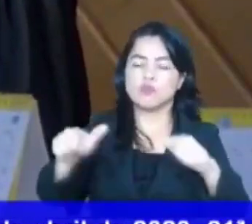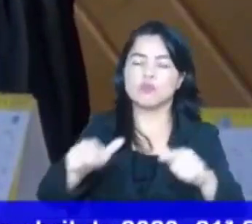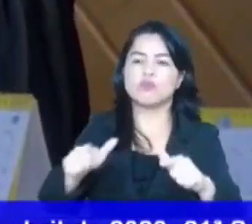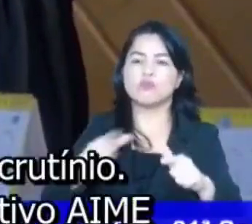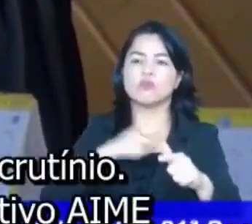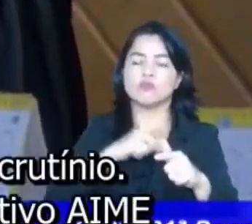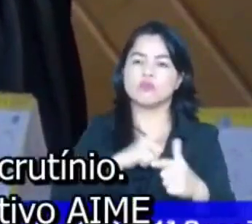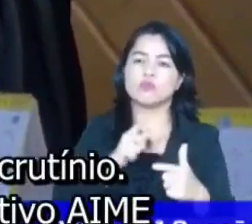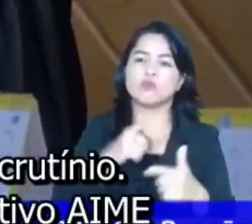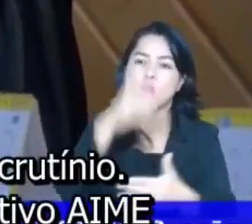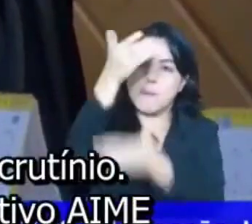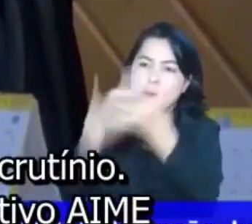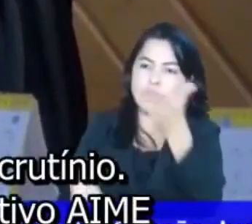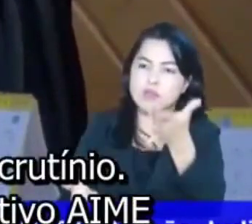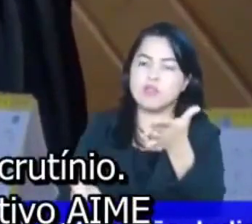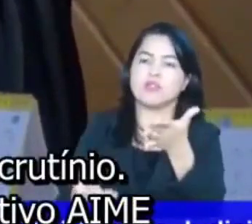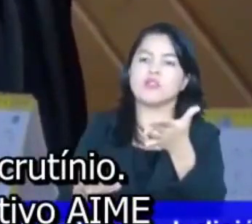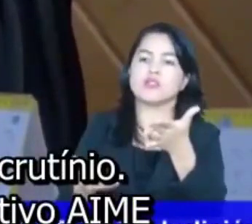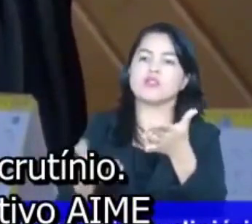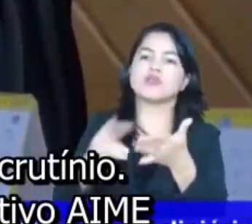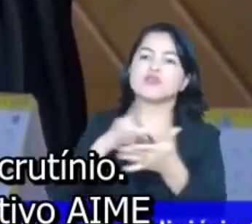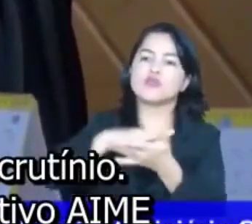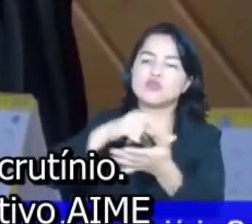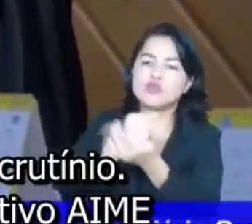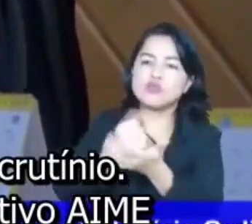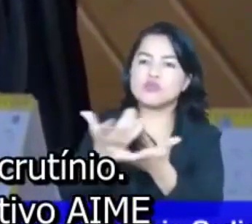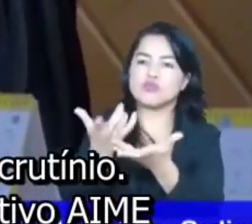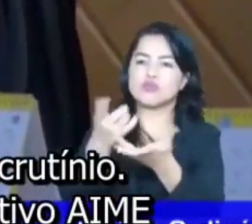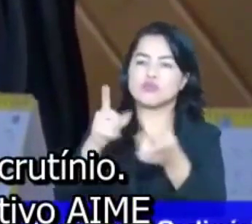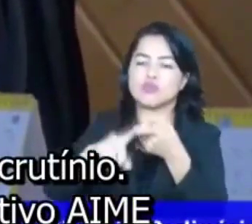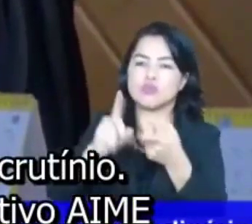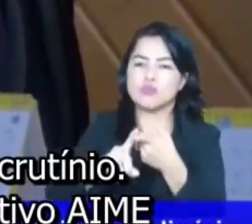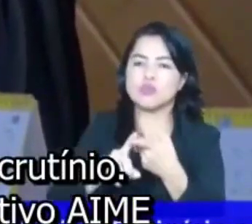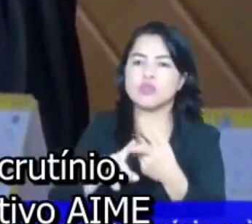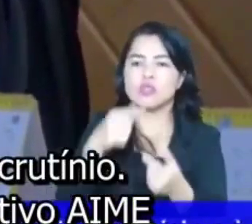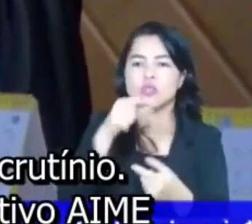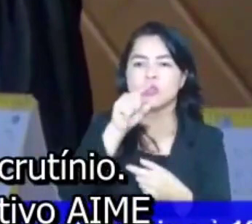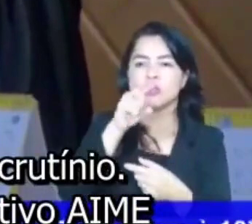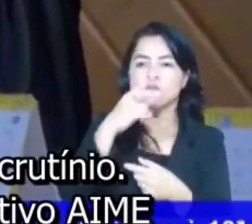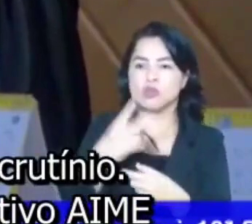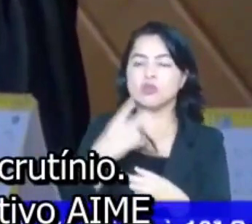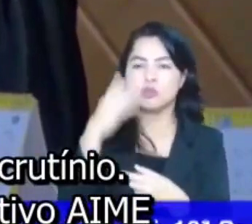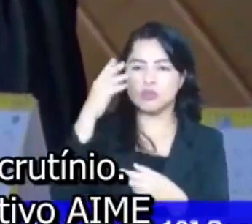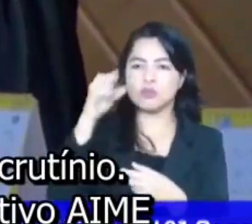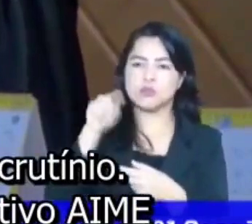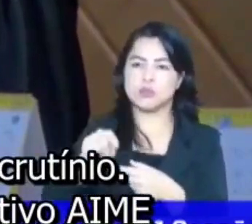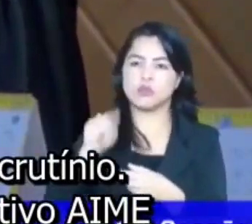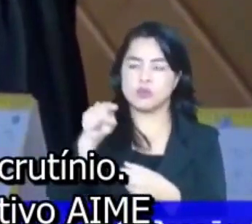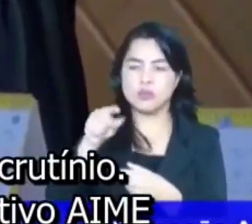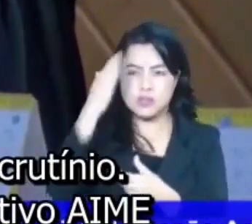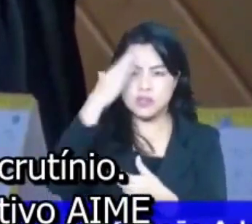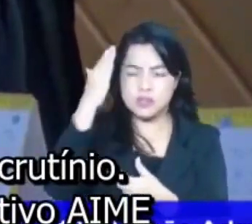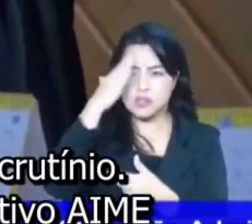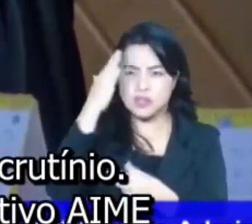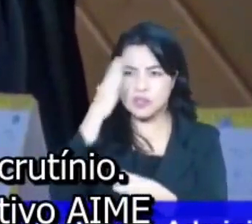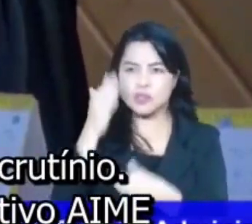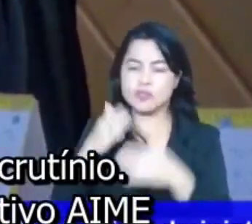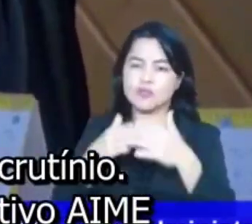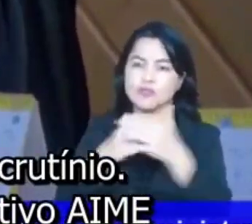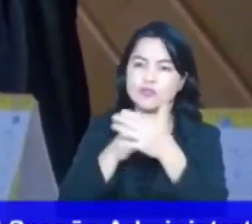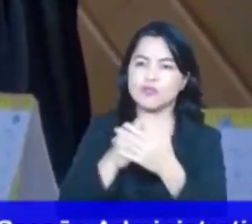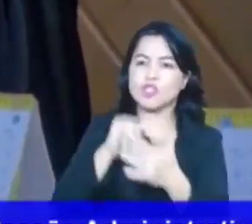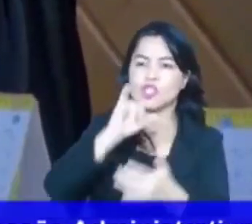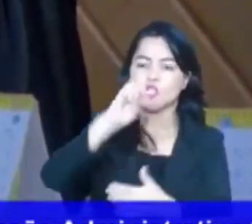envolvam perda de registro ou diplomas relativos ao respectivo escrutínio. 2 pontos a saber: ação de impugnação de mandato